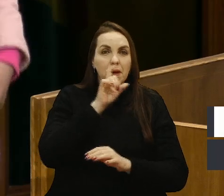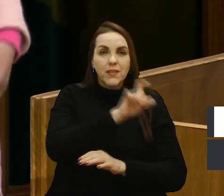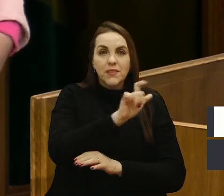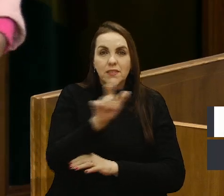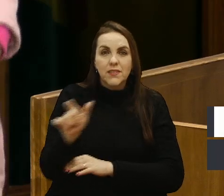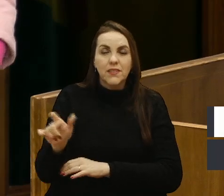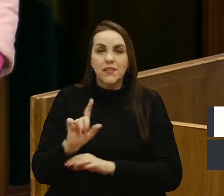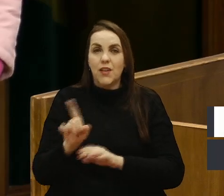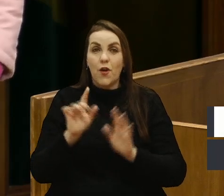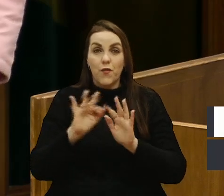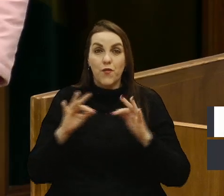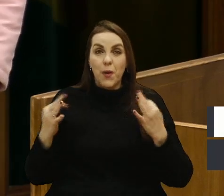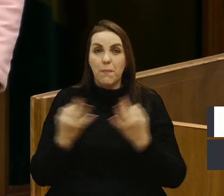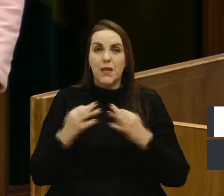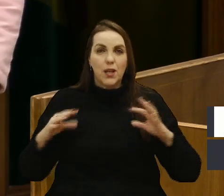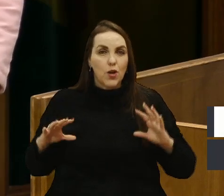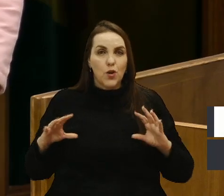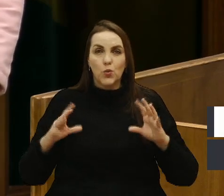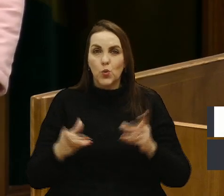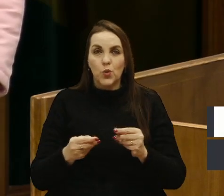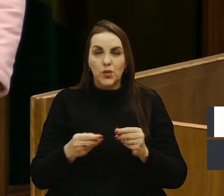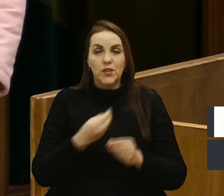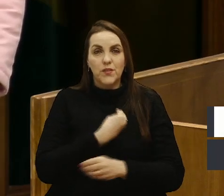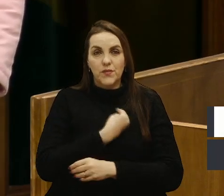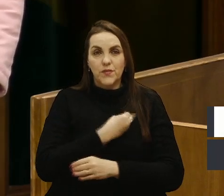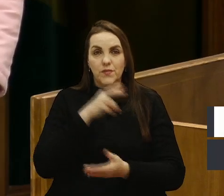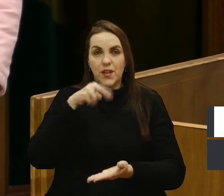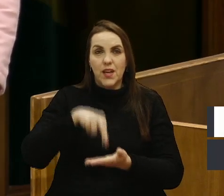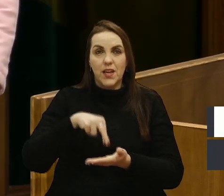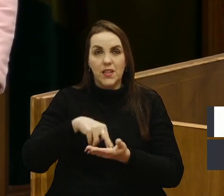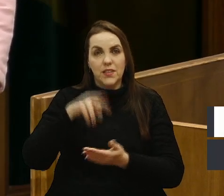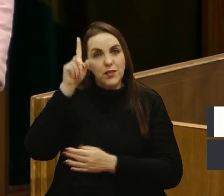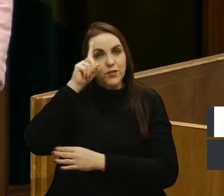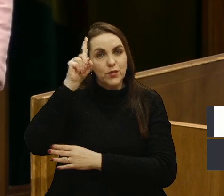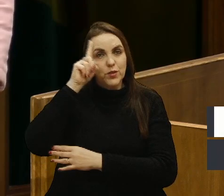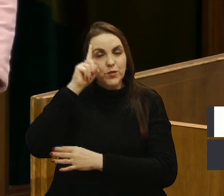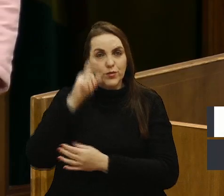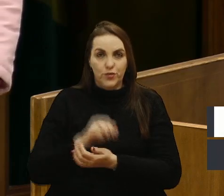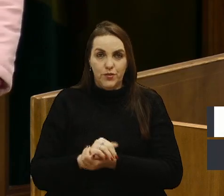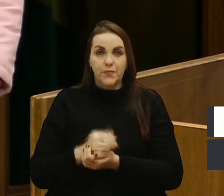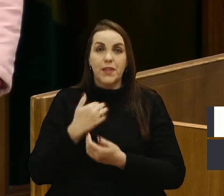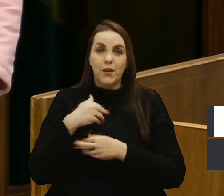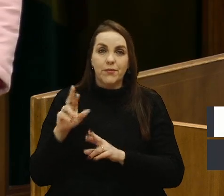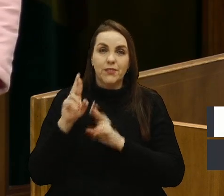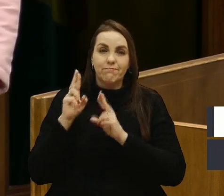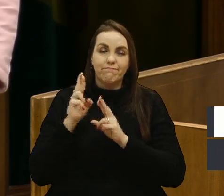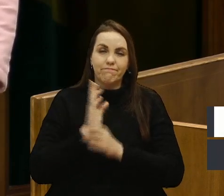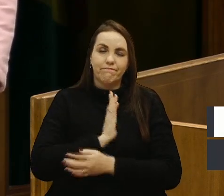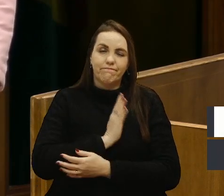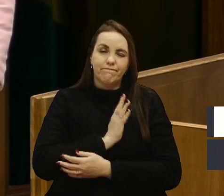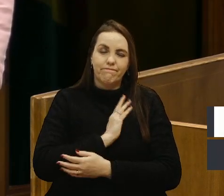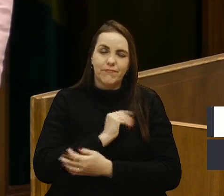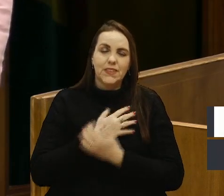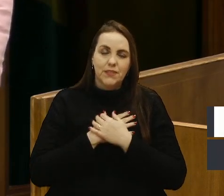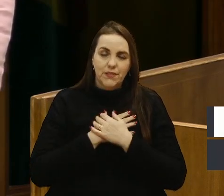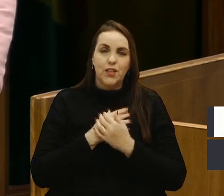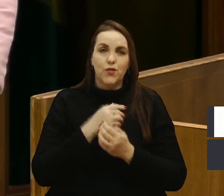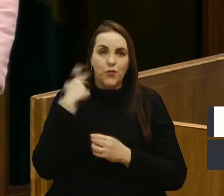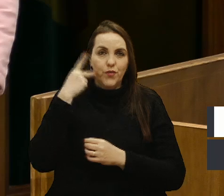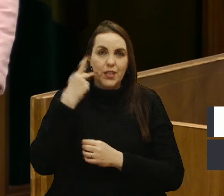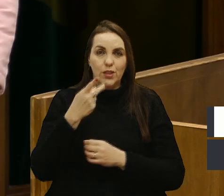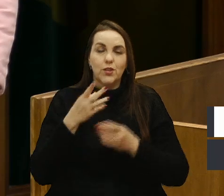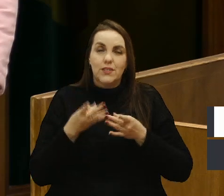ele fala sobre famílias inteiras que vivem nessa realidade todos os dias. E eu espero de coração que os nossos vereadores